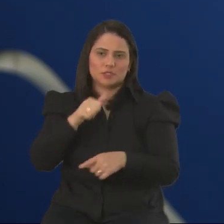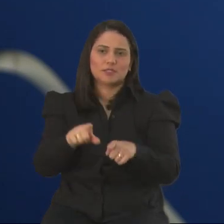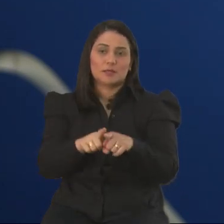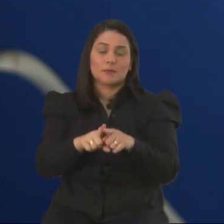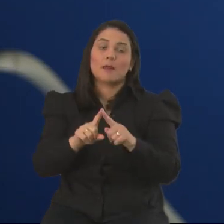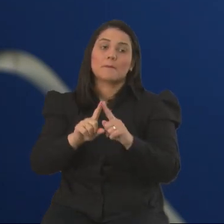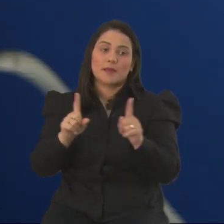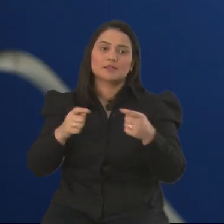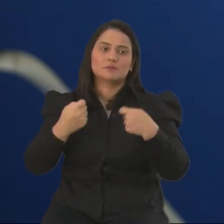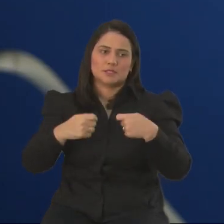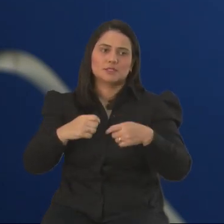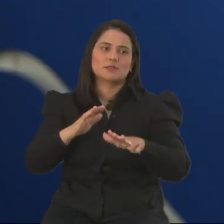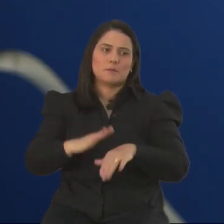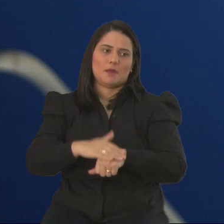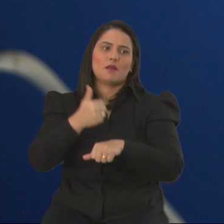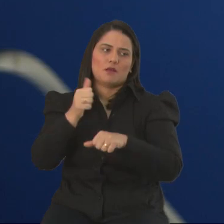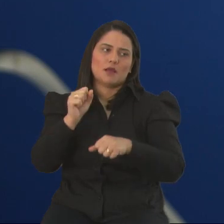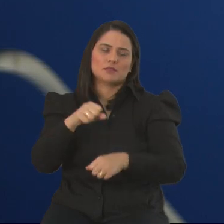a melhorar.